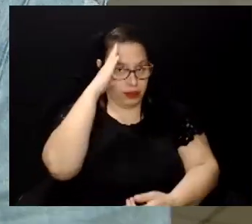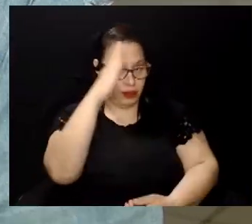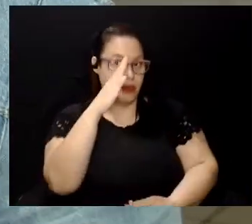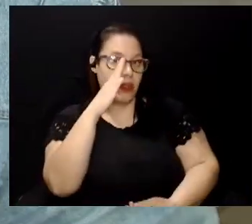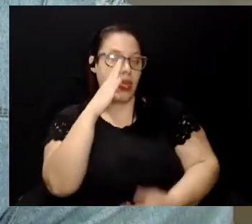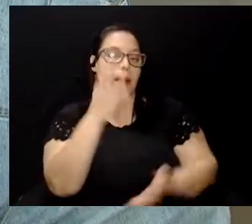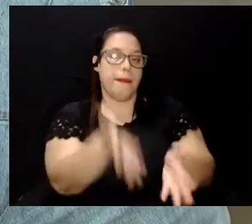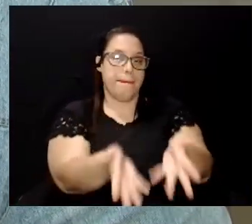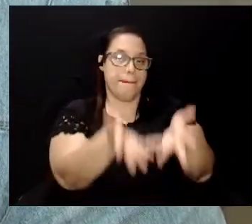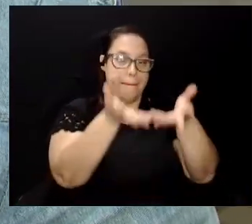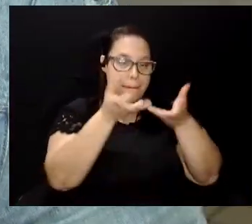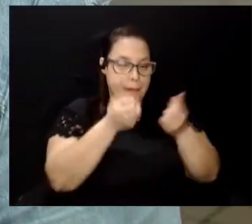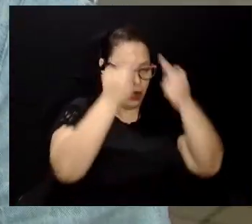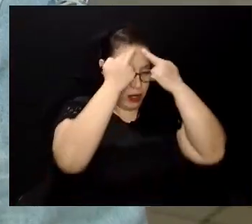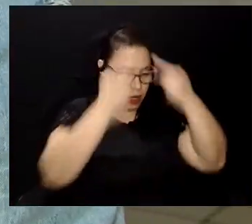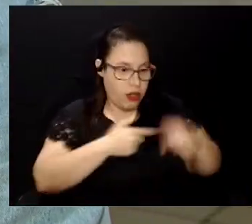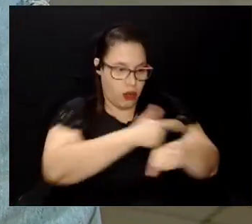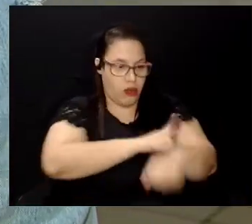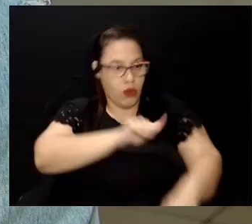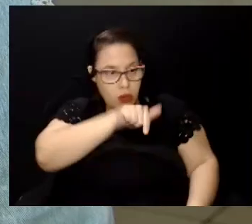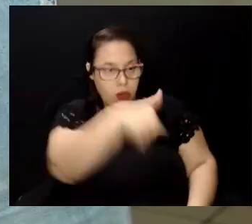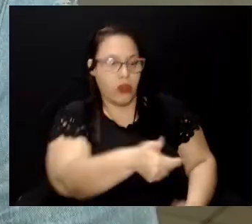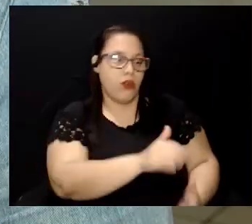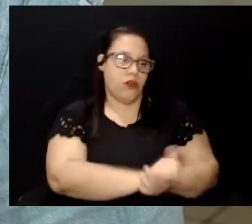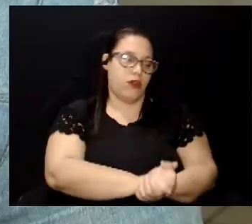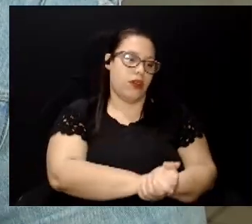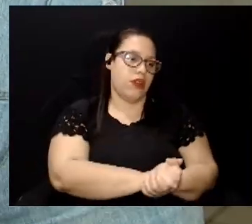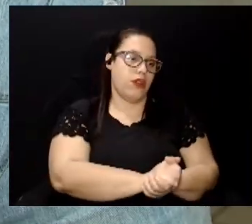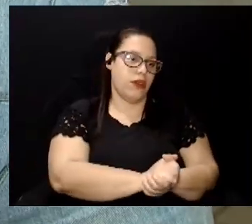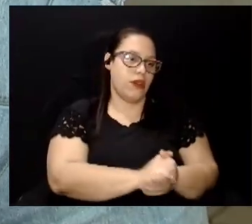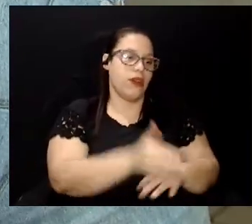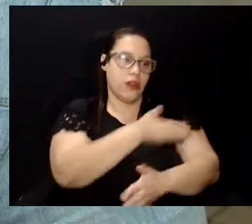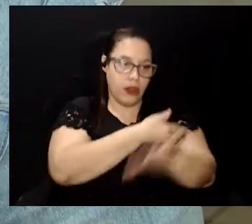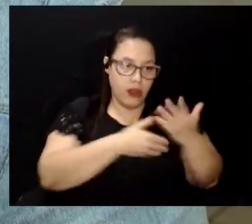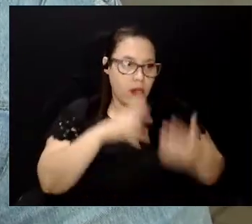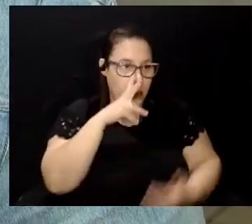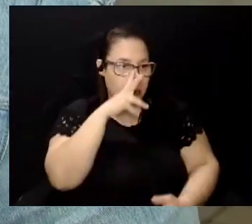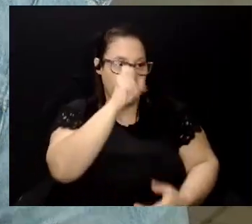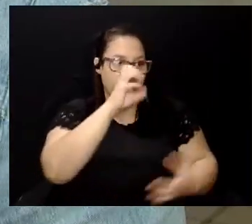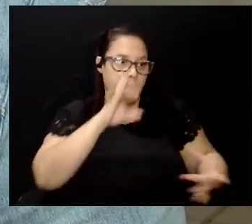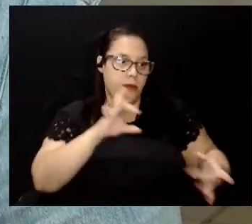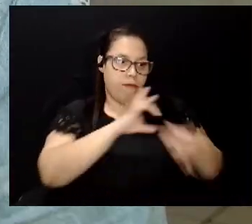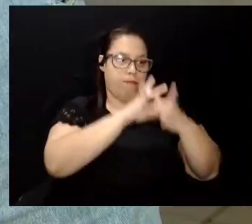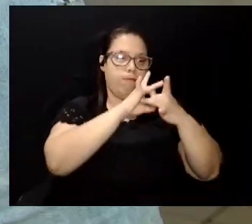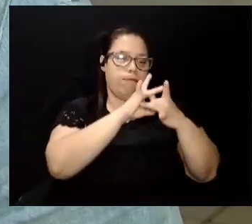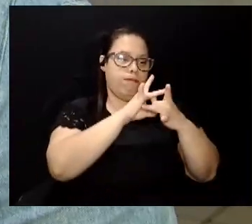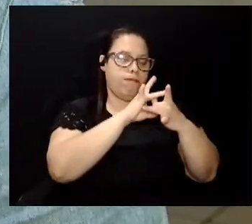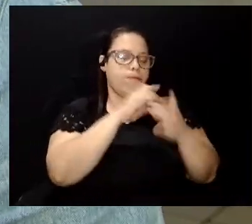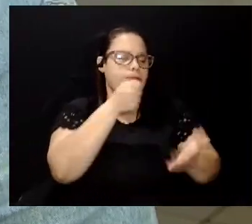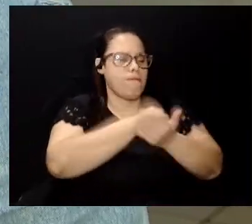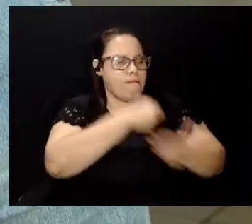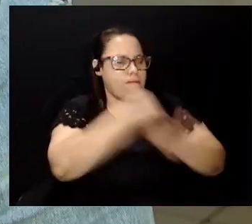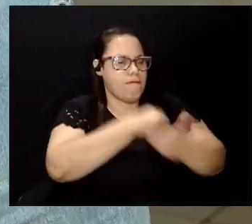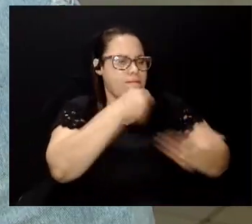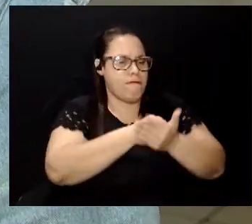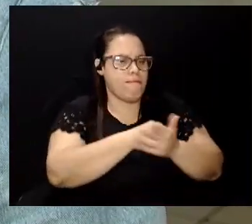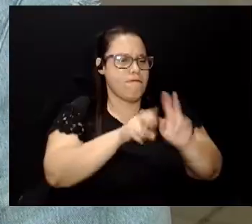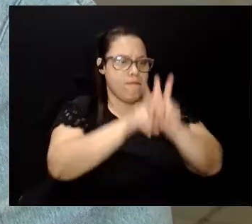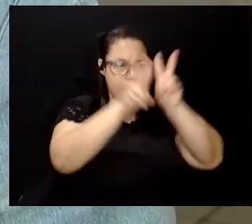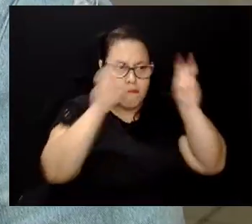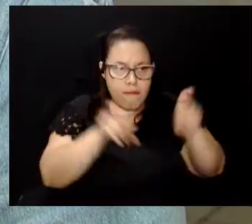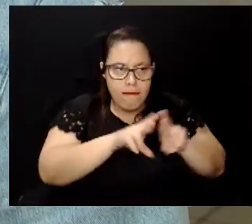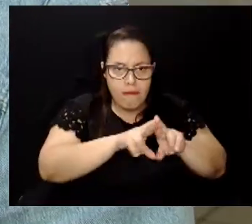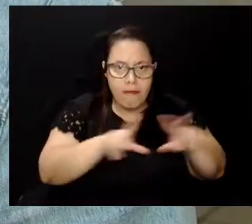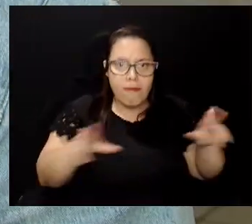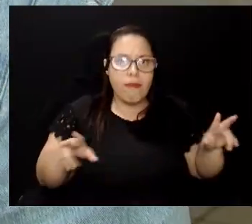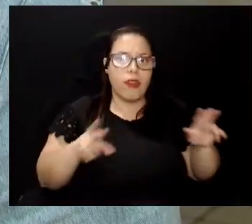principalmente a questão do acolhimento, do respeito ao próximo. O Serviço de Convivência e Fortalecimento de Vínculos se dedica em trabalhar